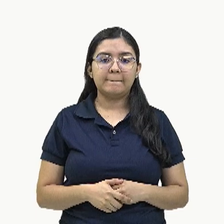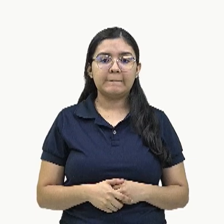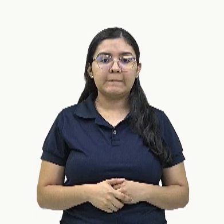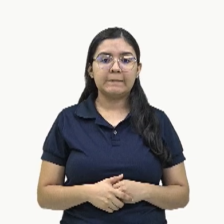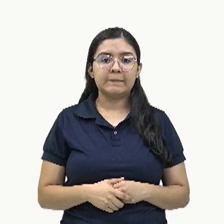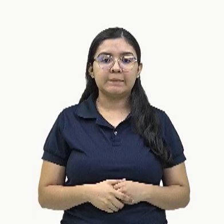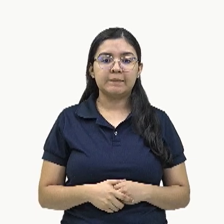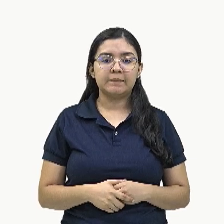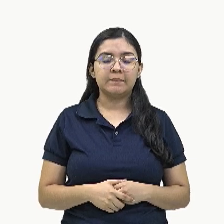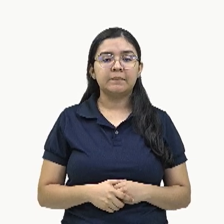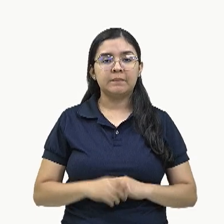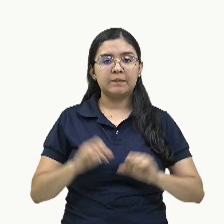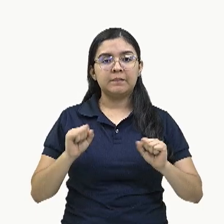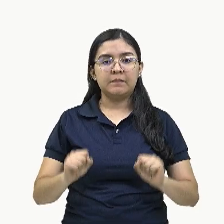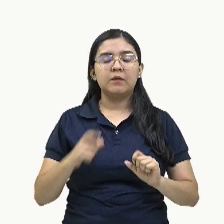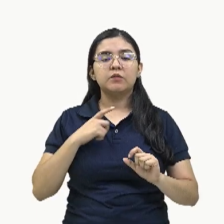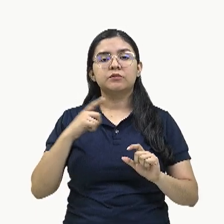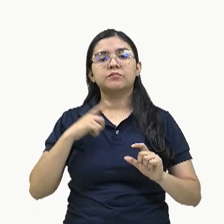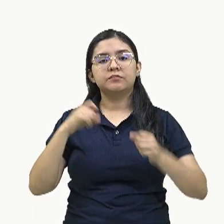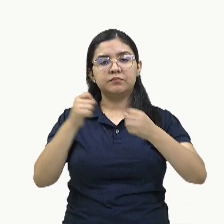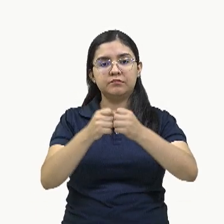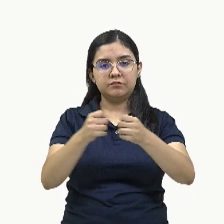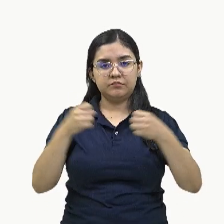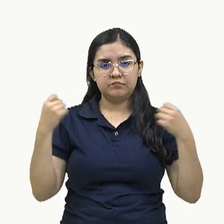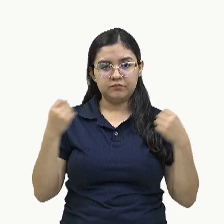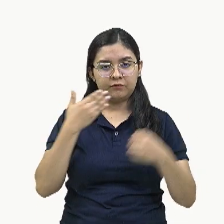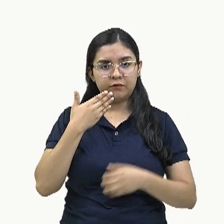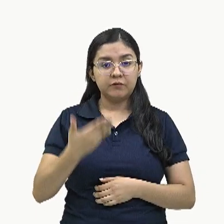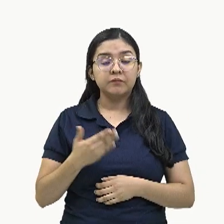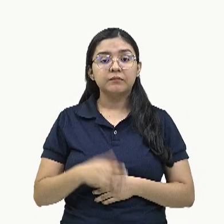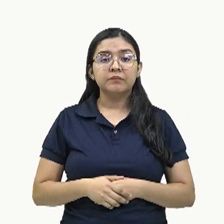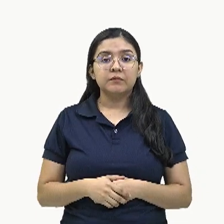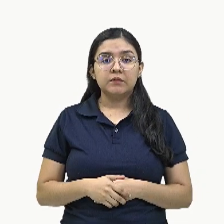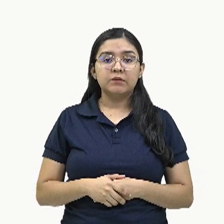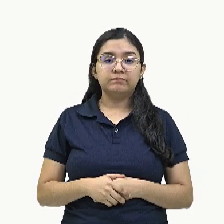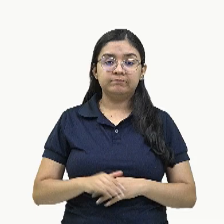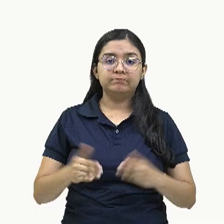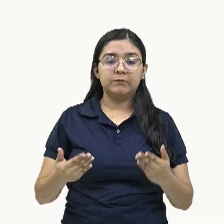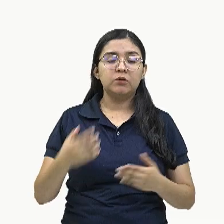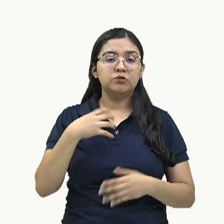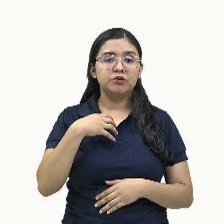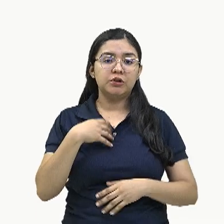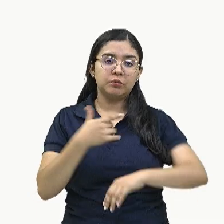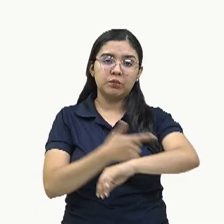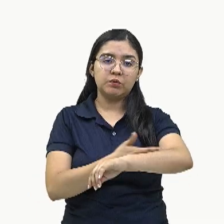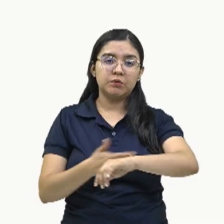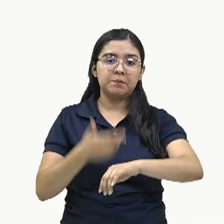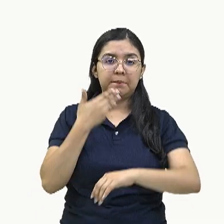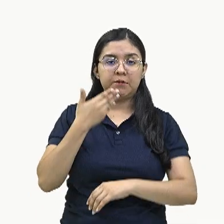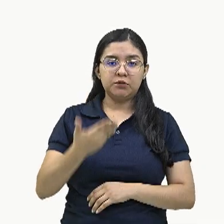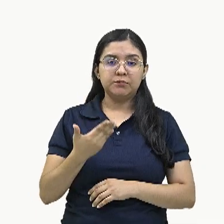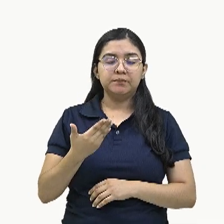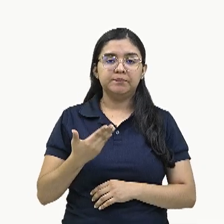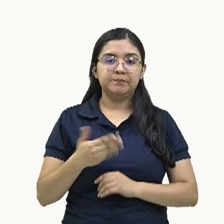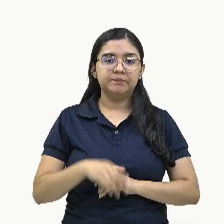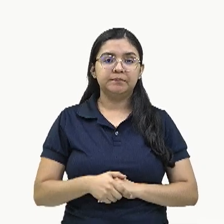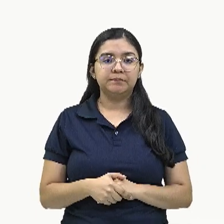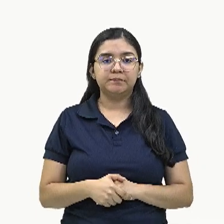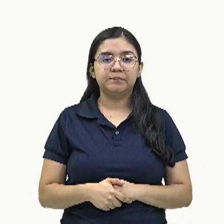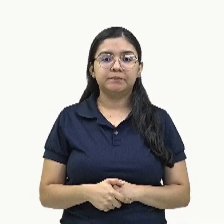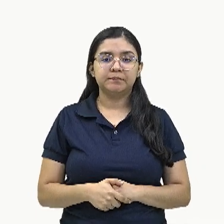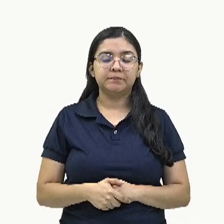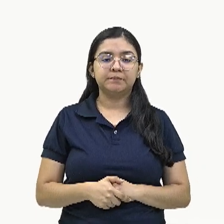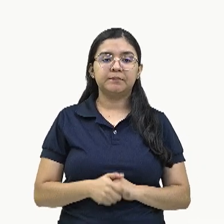please? Você pode abrir a janela, por favor? É uma maneira polite de pedir algo para alguém.